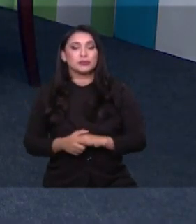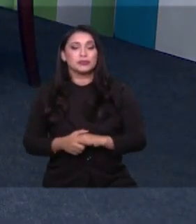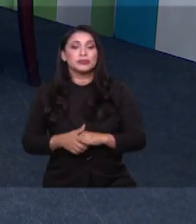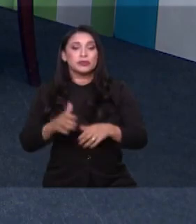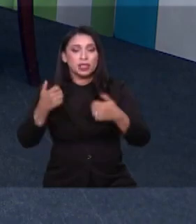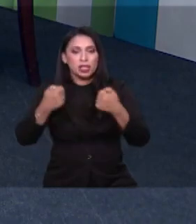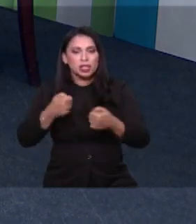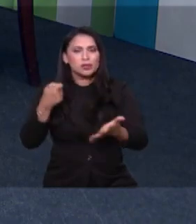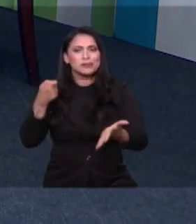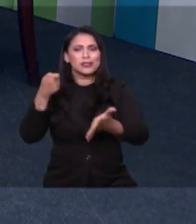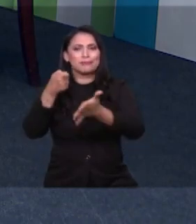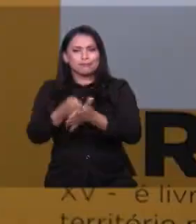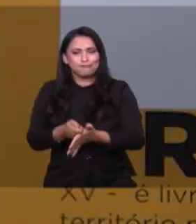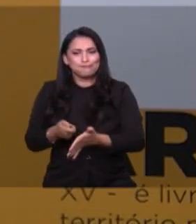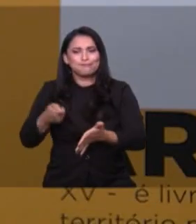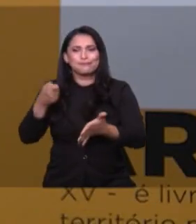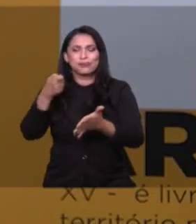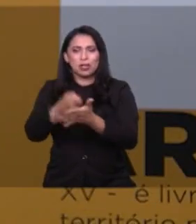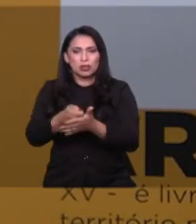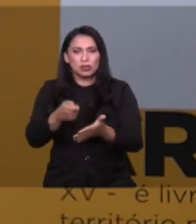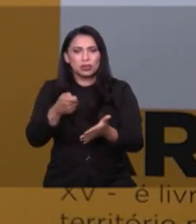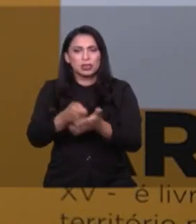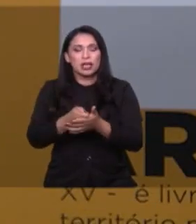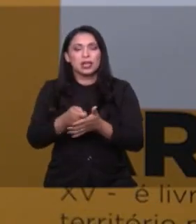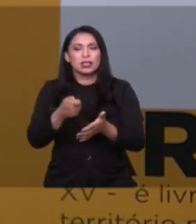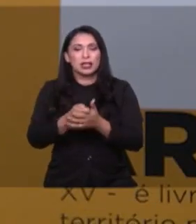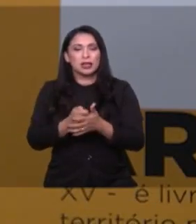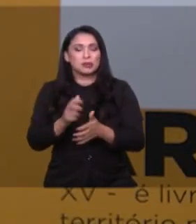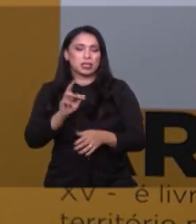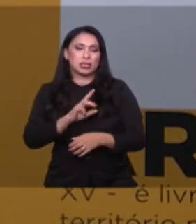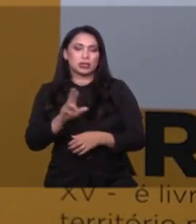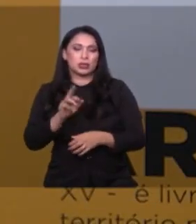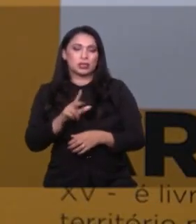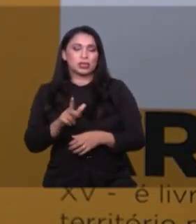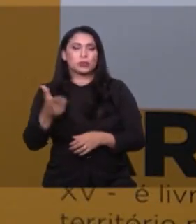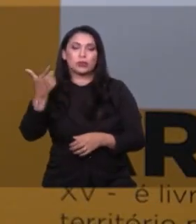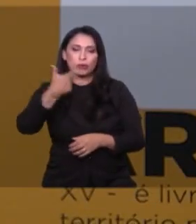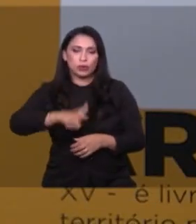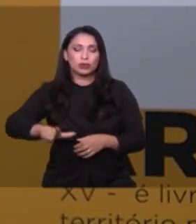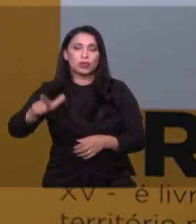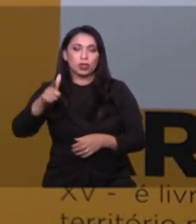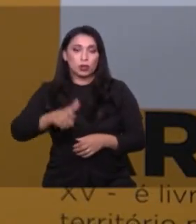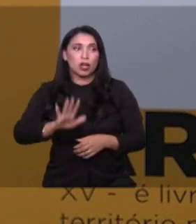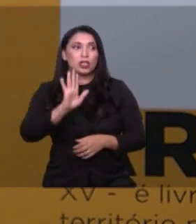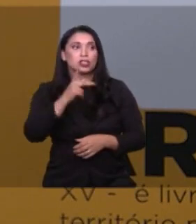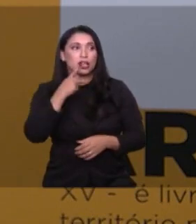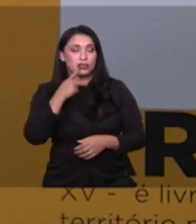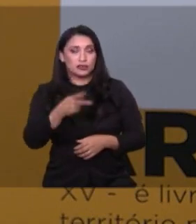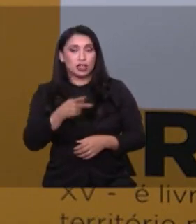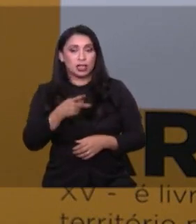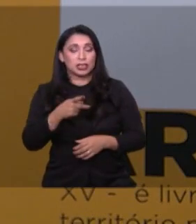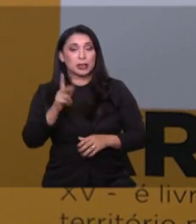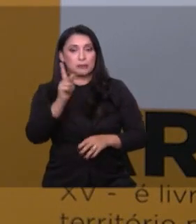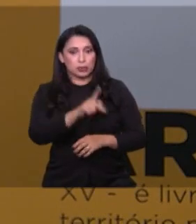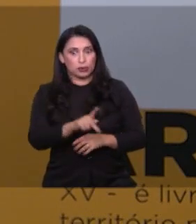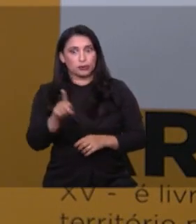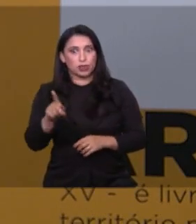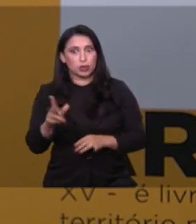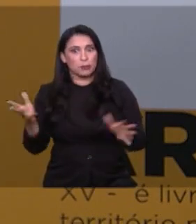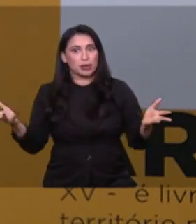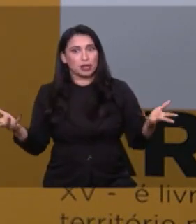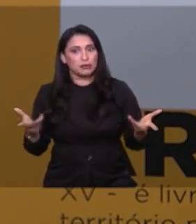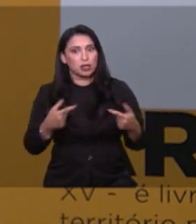precisa lutar para que essas coisas não se repitam. Porque, como eu já falei, tem gente, excelente professor,